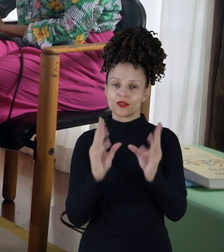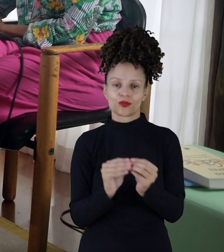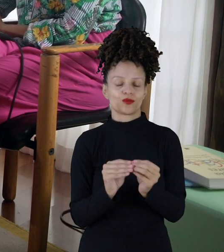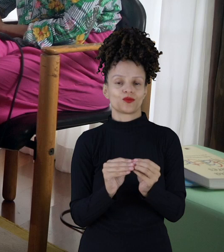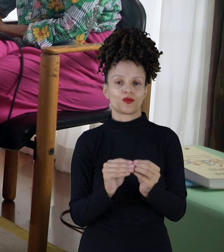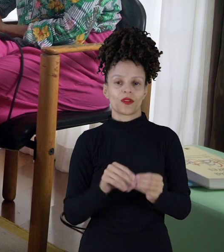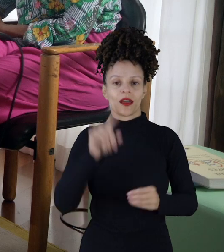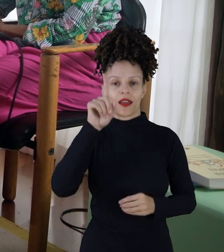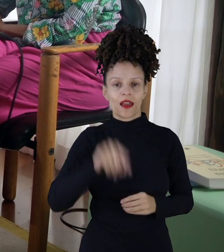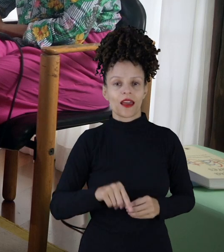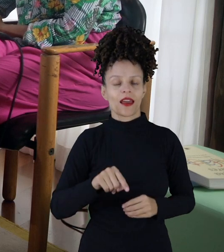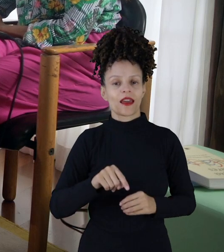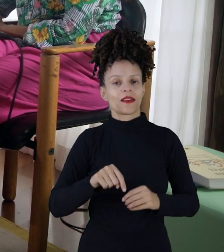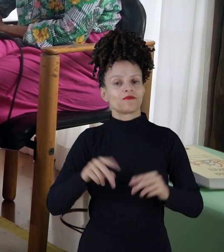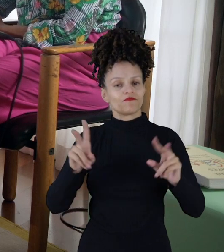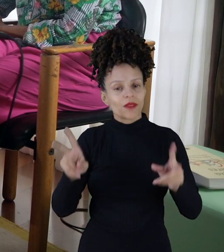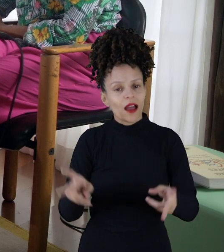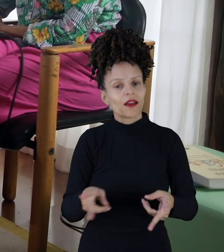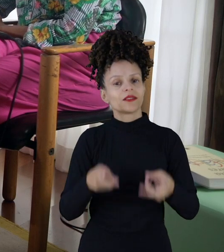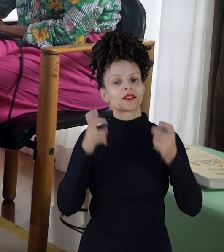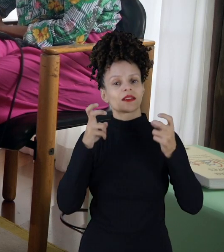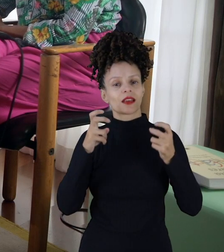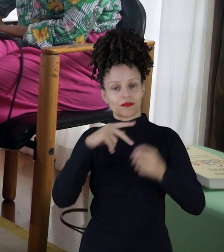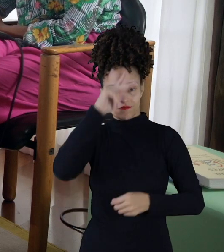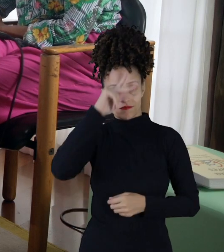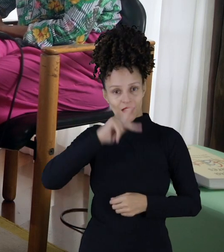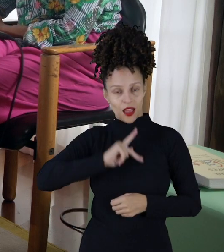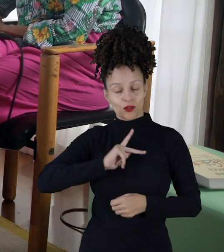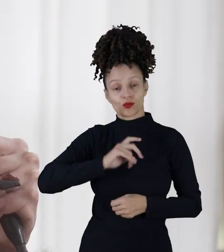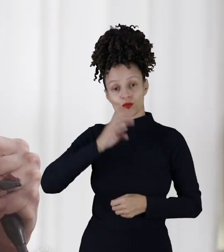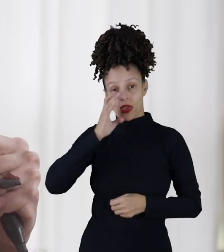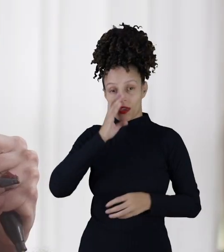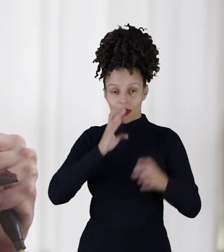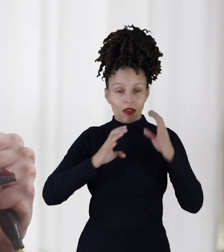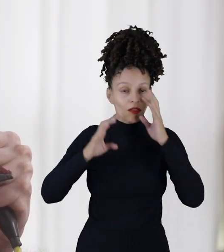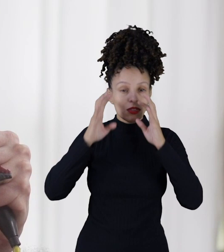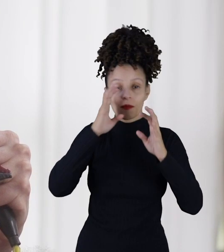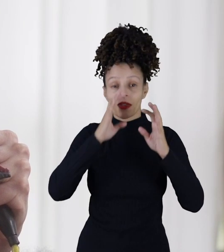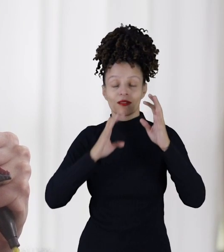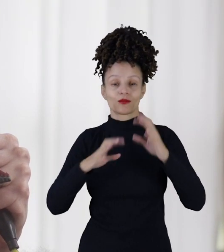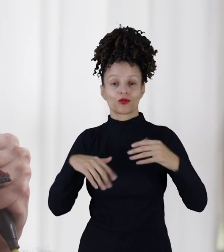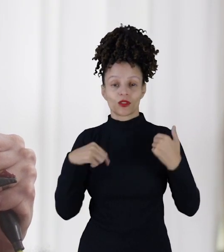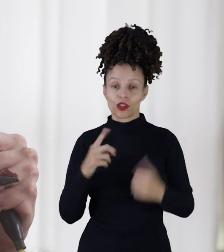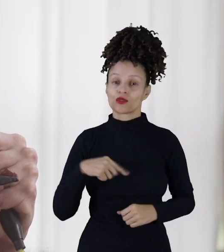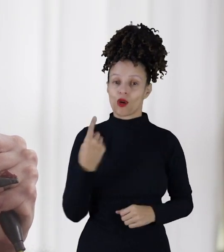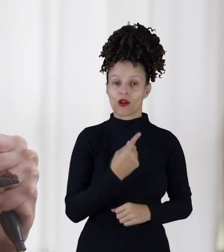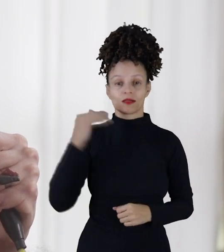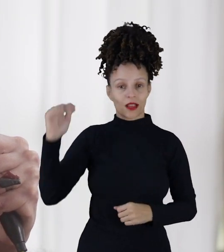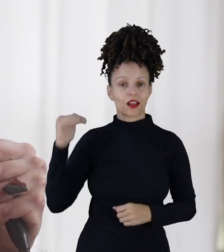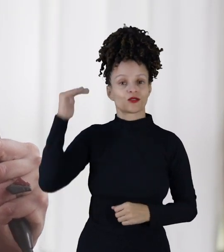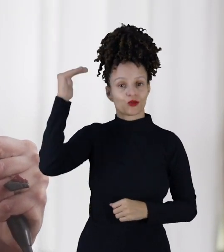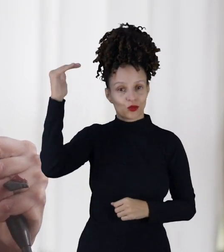isso, assim, é resgatar esse autoencantamento, né? Que nós,